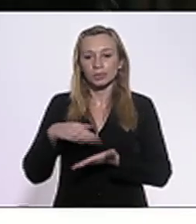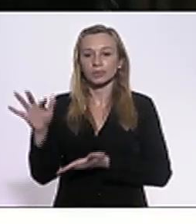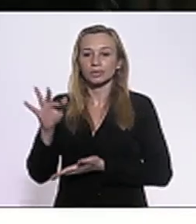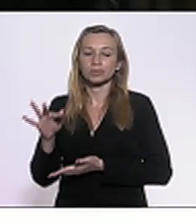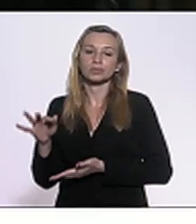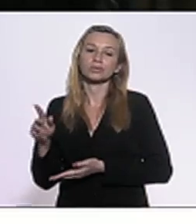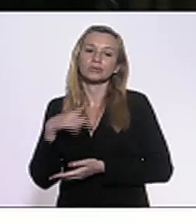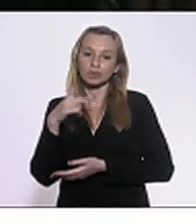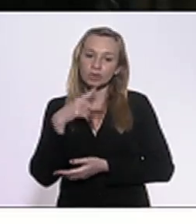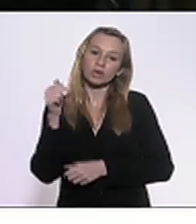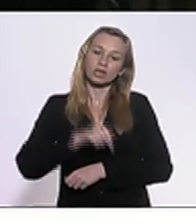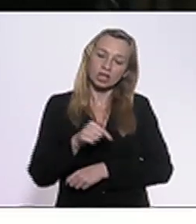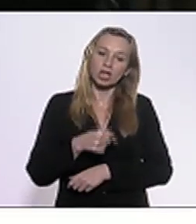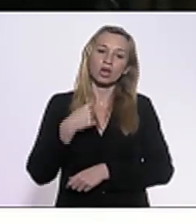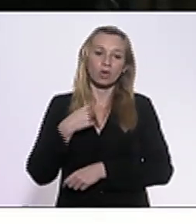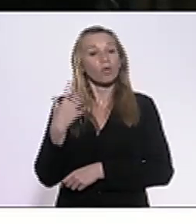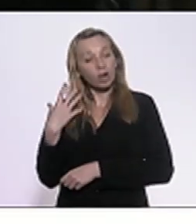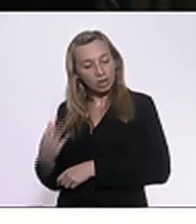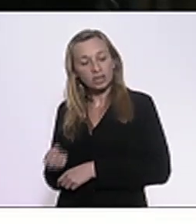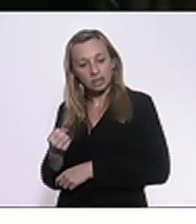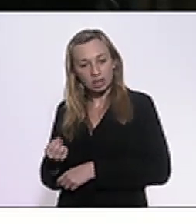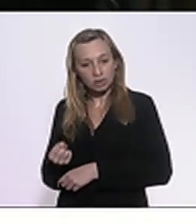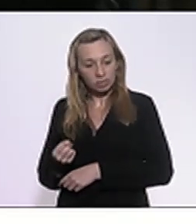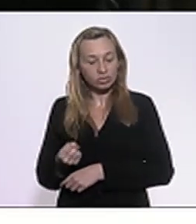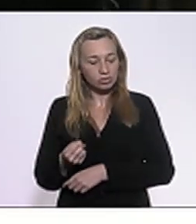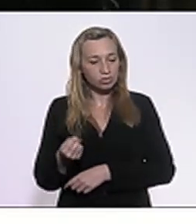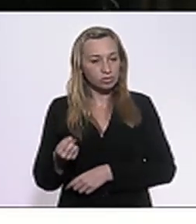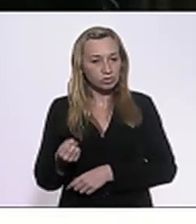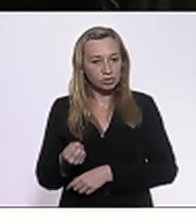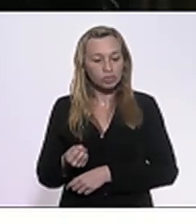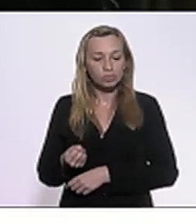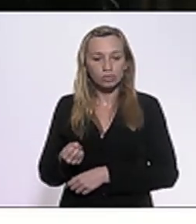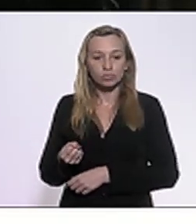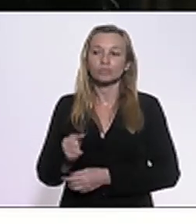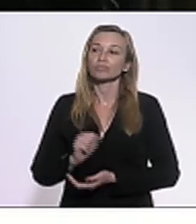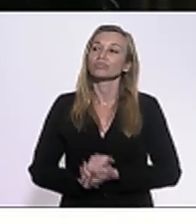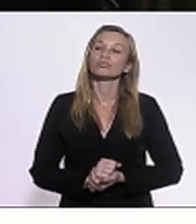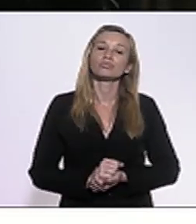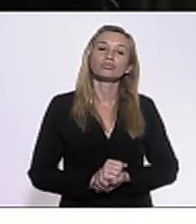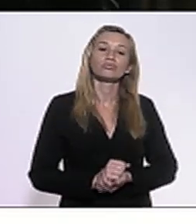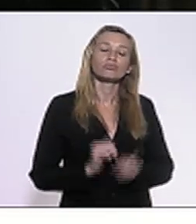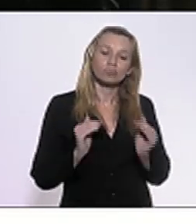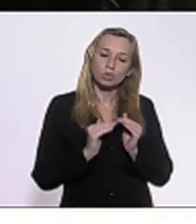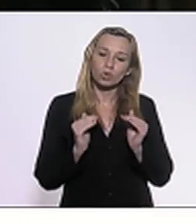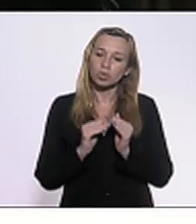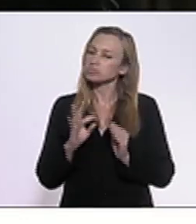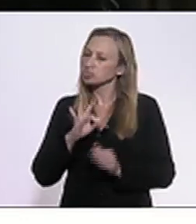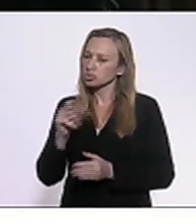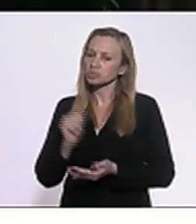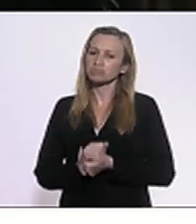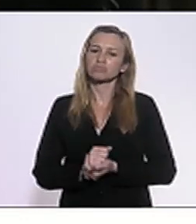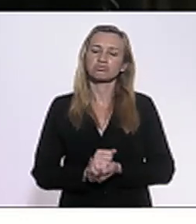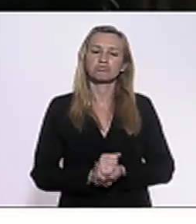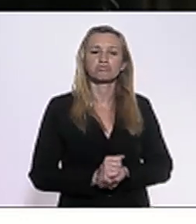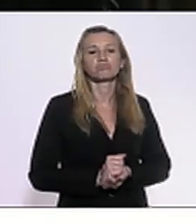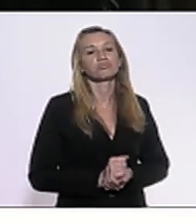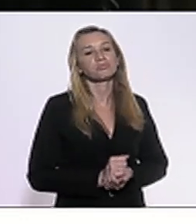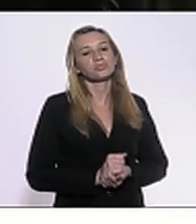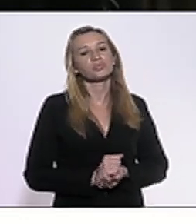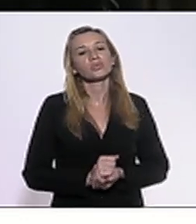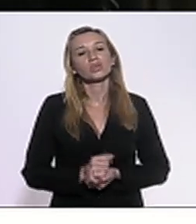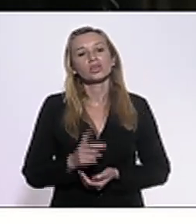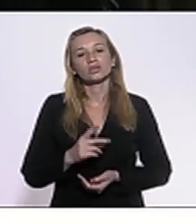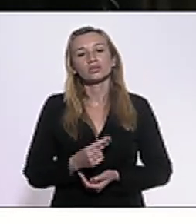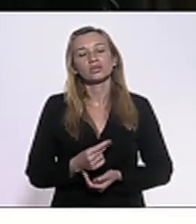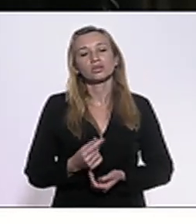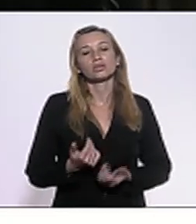eu concordo em gênero, número e grau com ele. A gente não sai disso se isso não